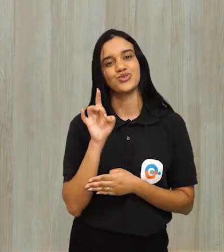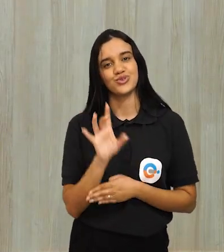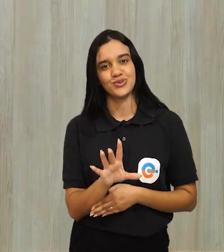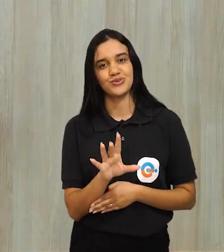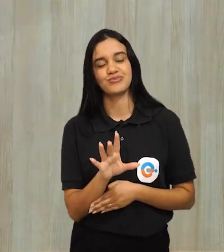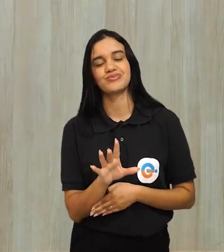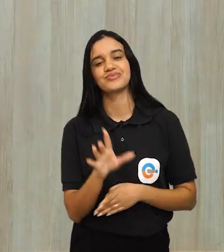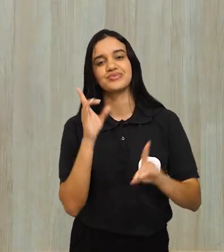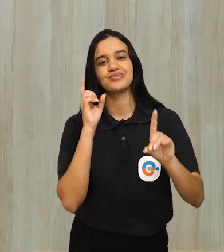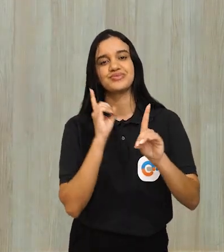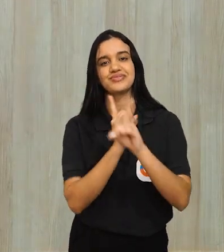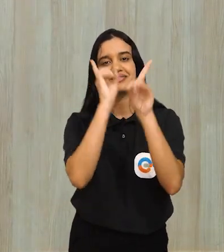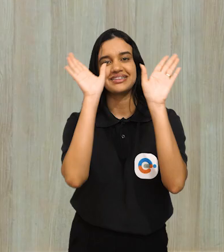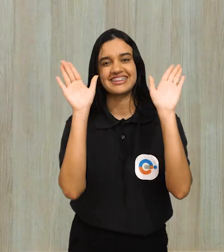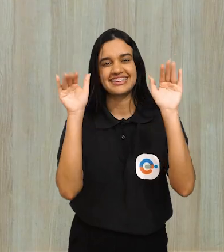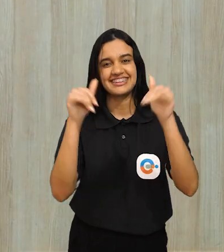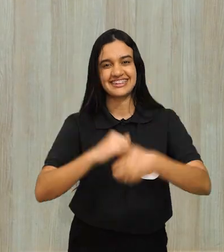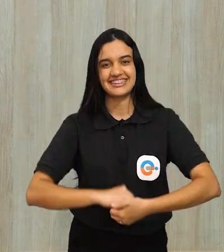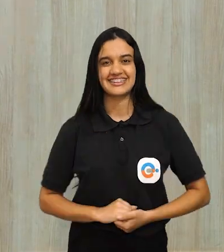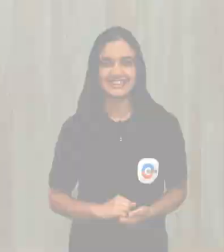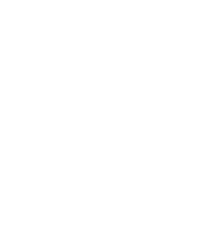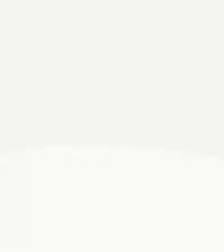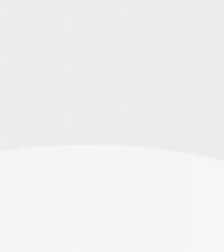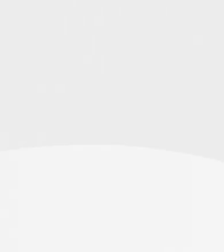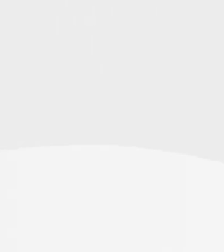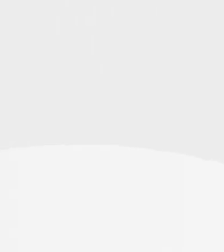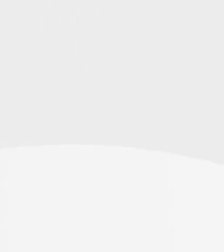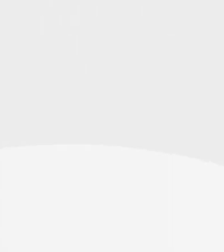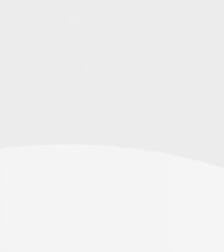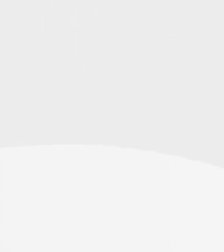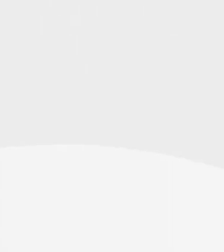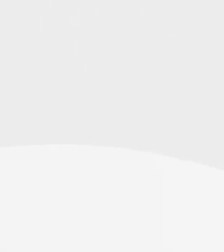só até a nossa próxima aula tchau